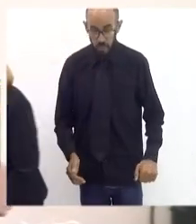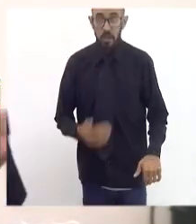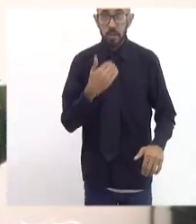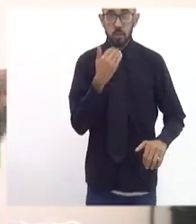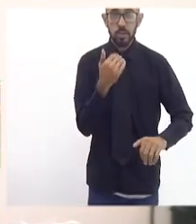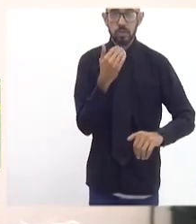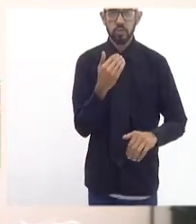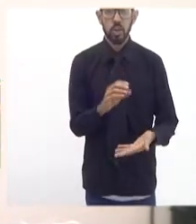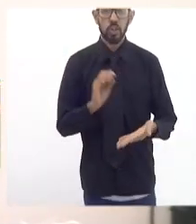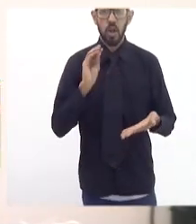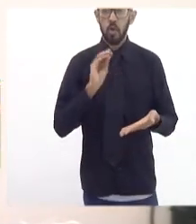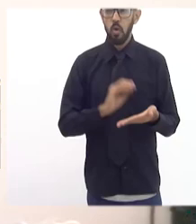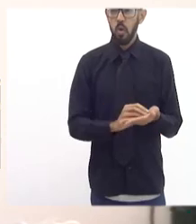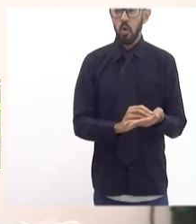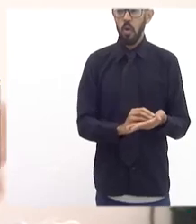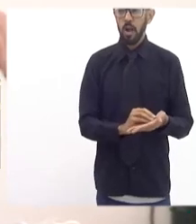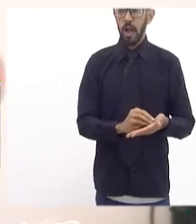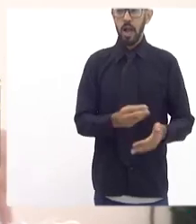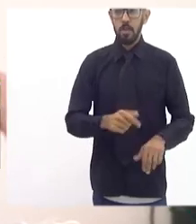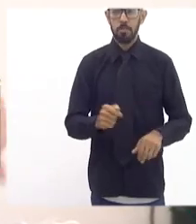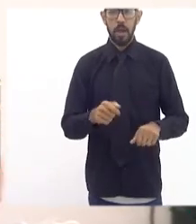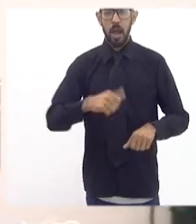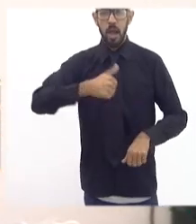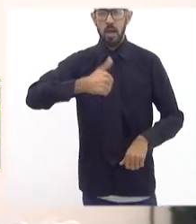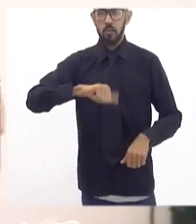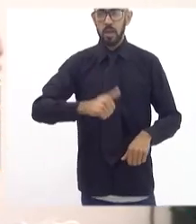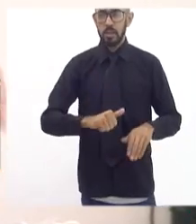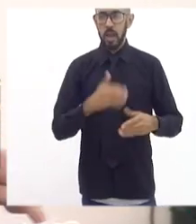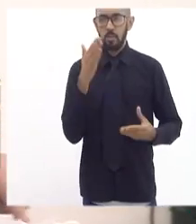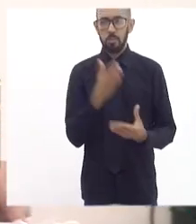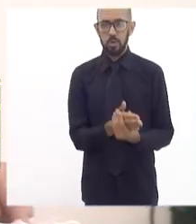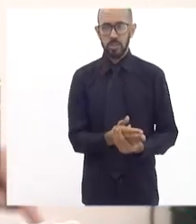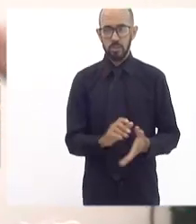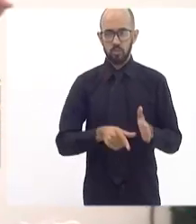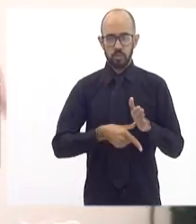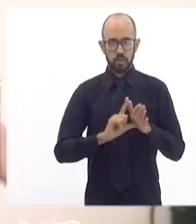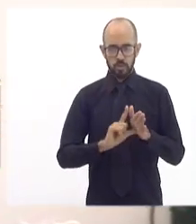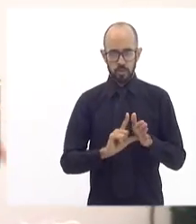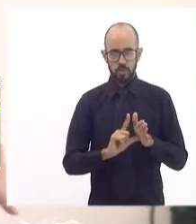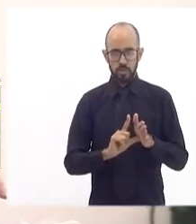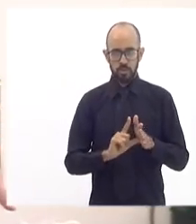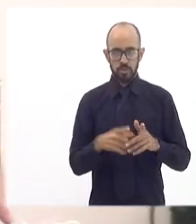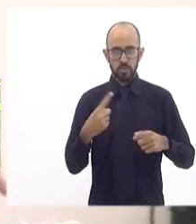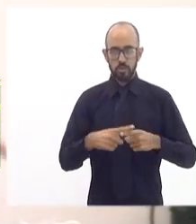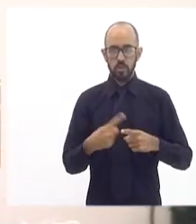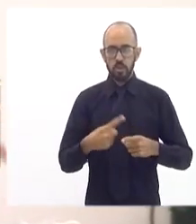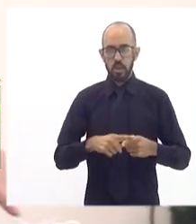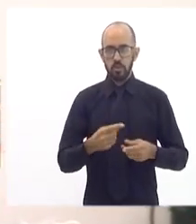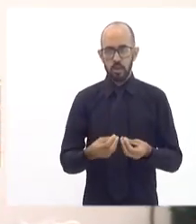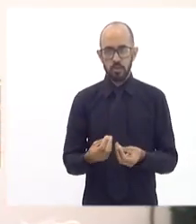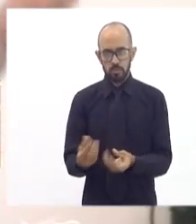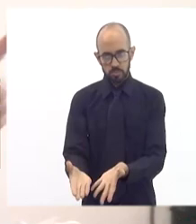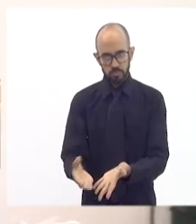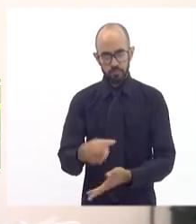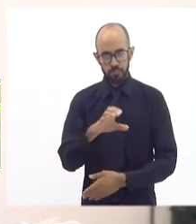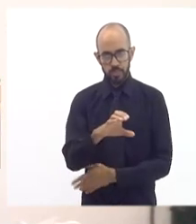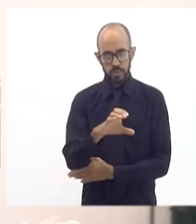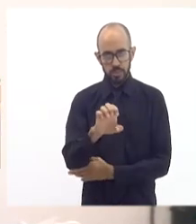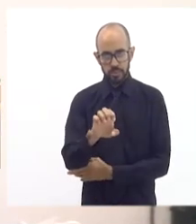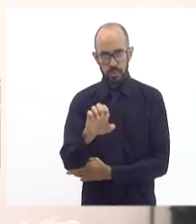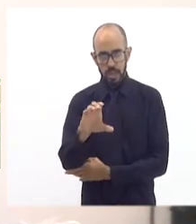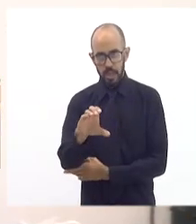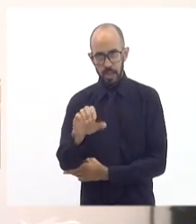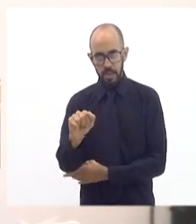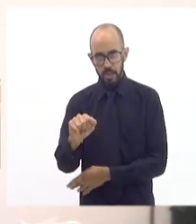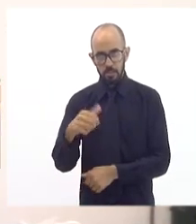24 horas para as pessoas analisarem o processo então eu faço aqui uma requisição formal para que seja disponibilizado para ser que aconteceu Dentro de duas semanas